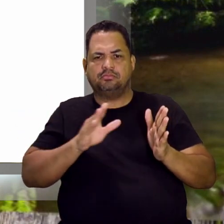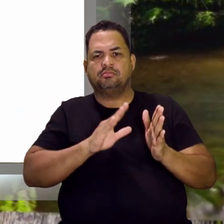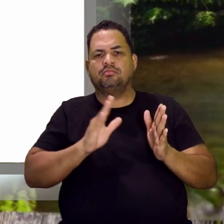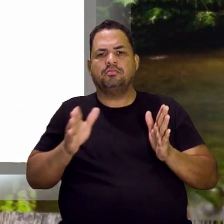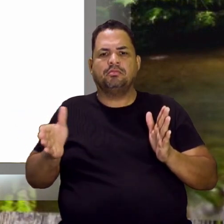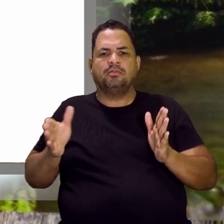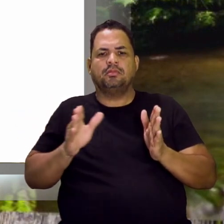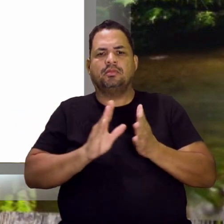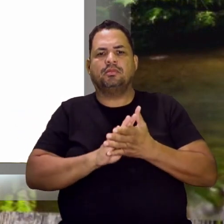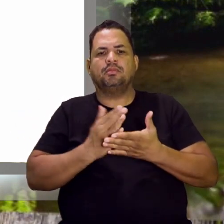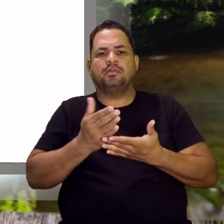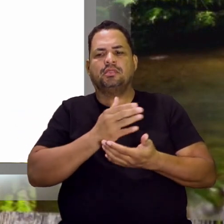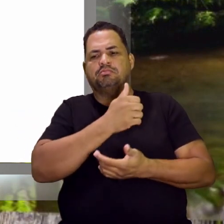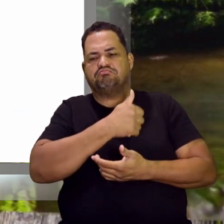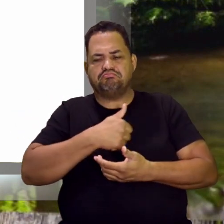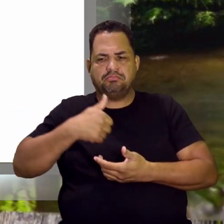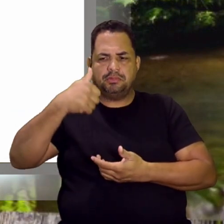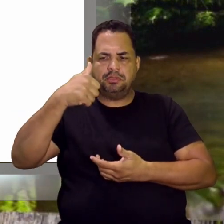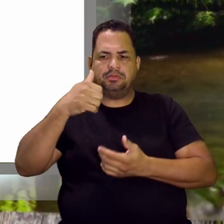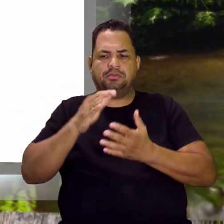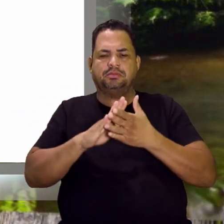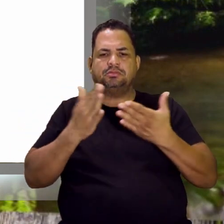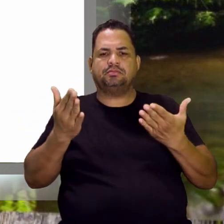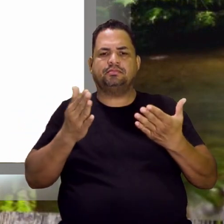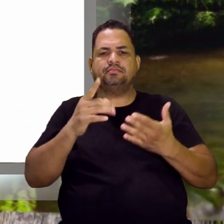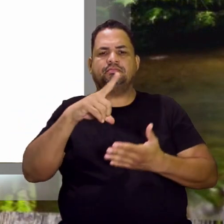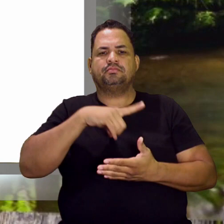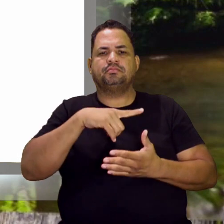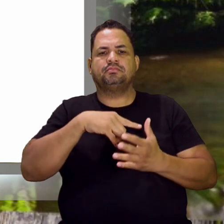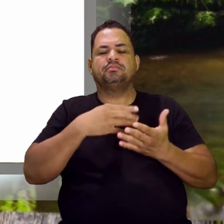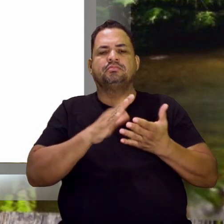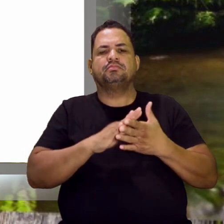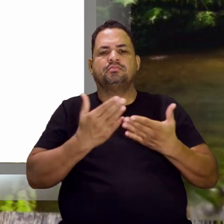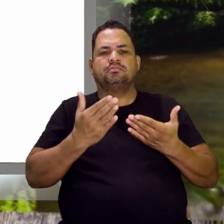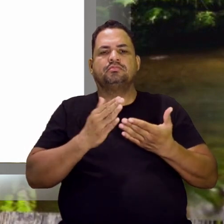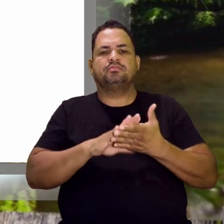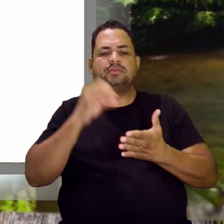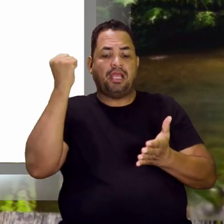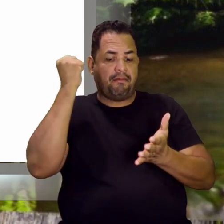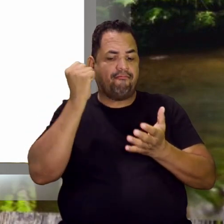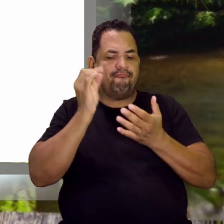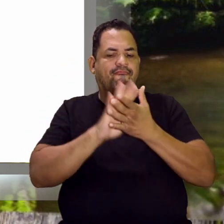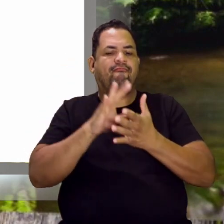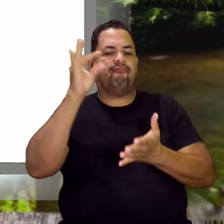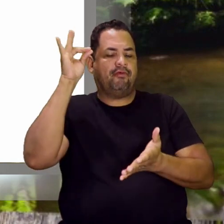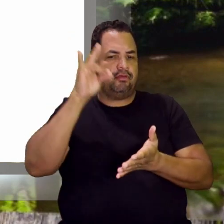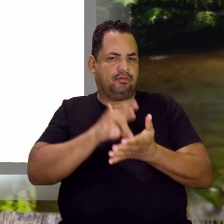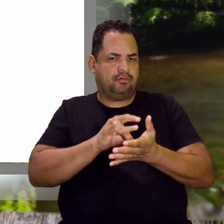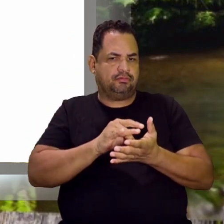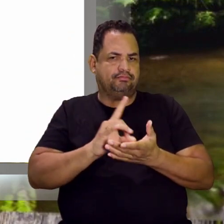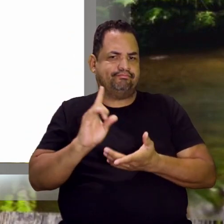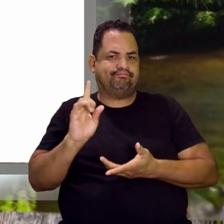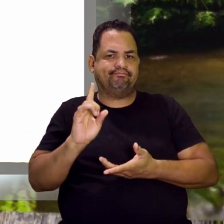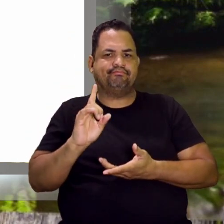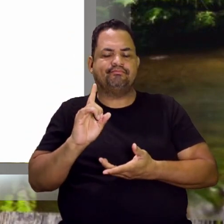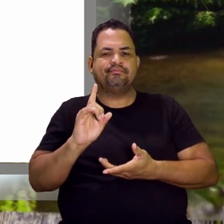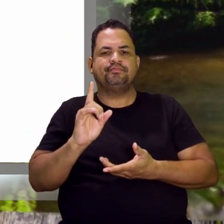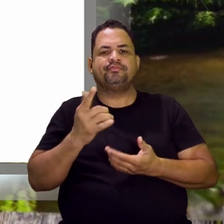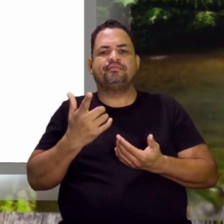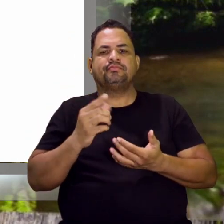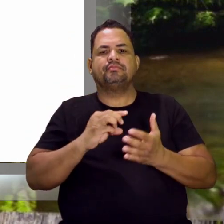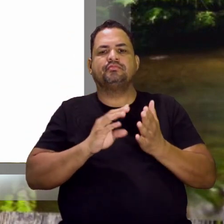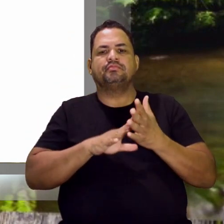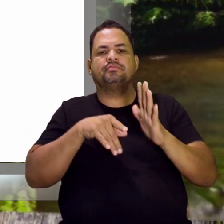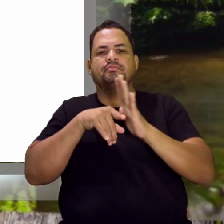de amadurecimento, então significa que ele tem maturidade para afirmar alguma coisa. Ele não,